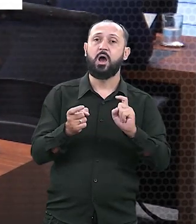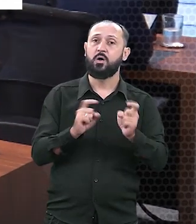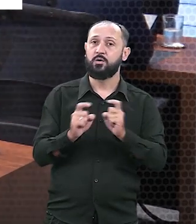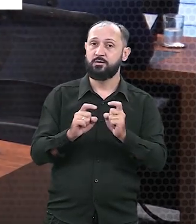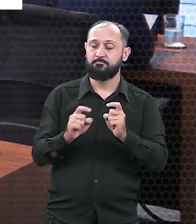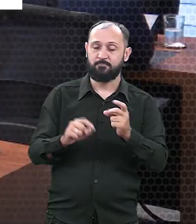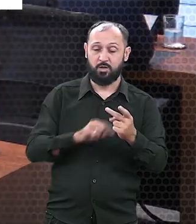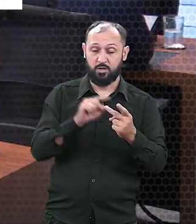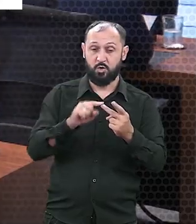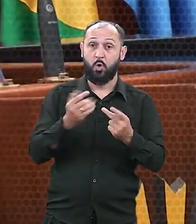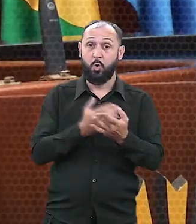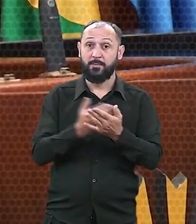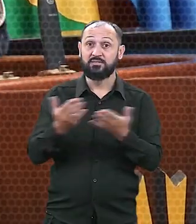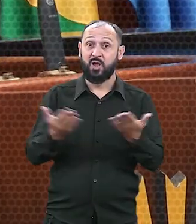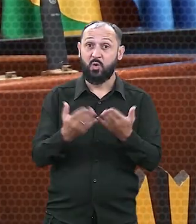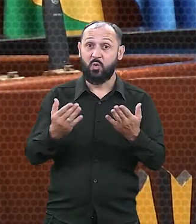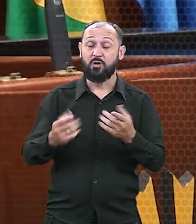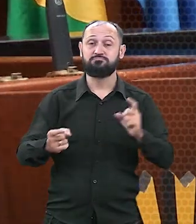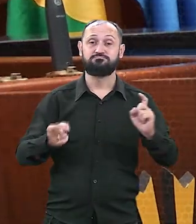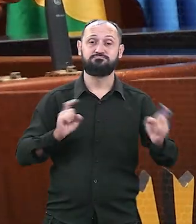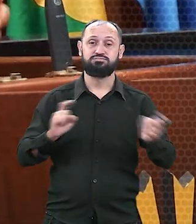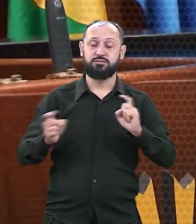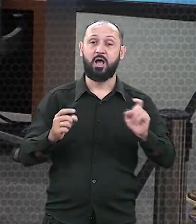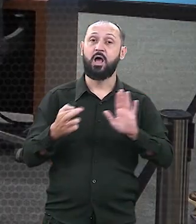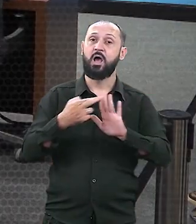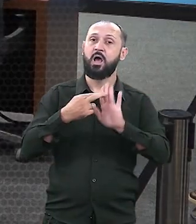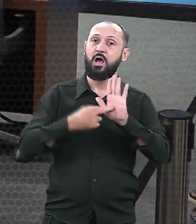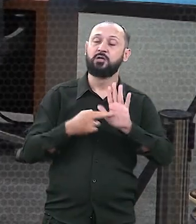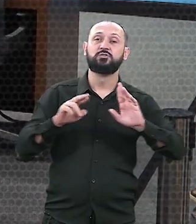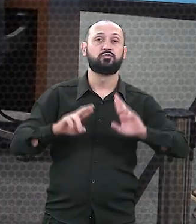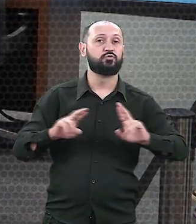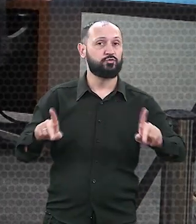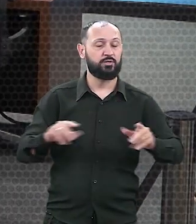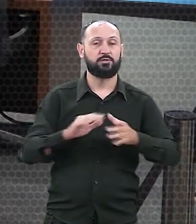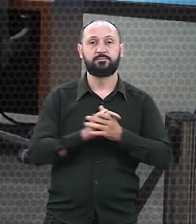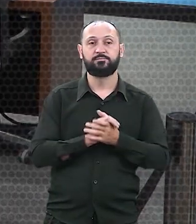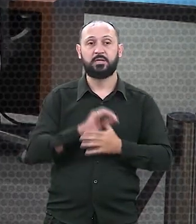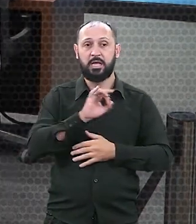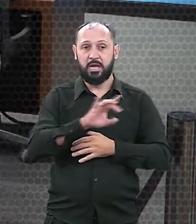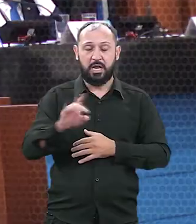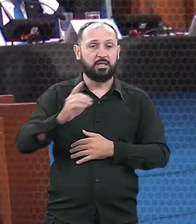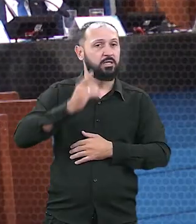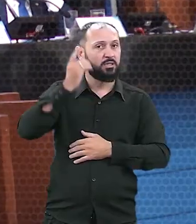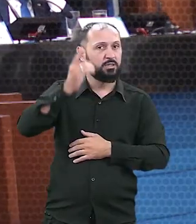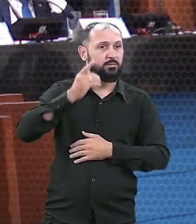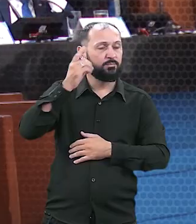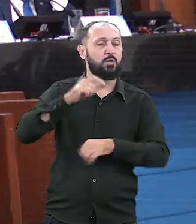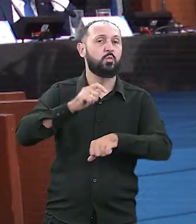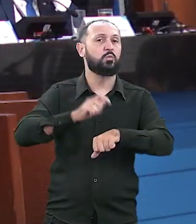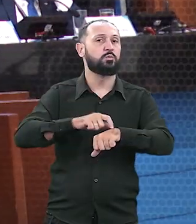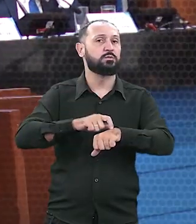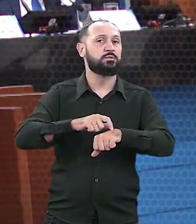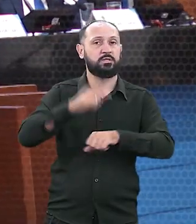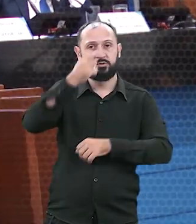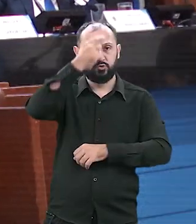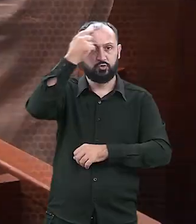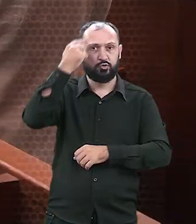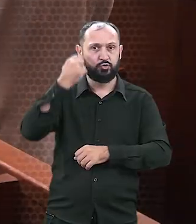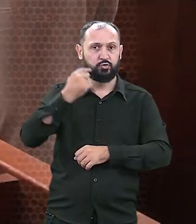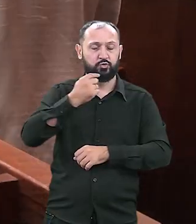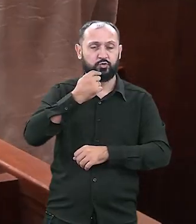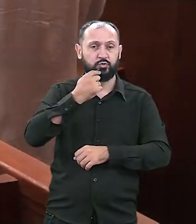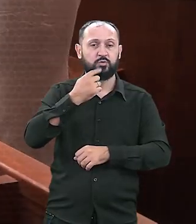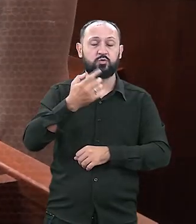Após o pequeno expediente, é hora do grande expediente. Nele, as regras são um pouco diferentes. Cada deputado tem um tempo